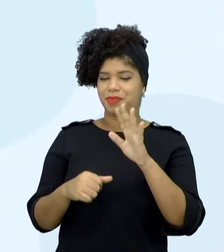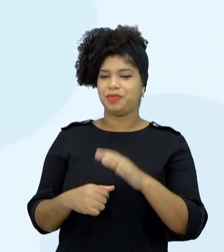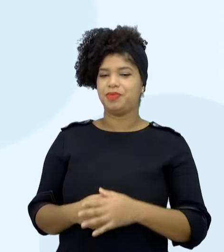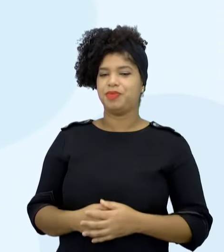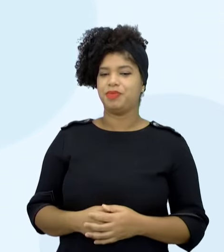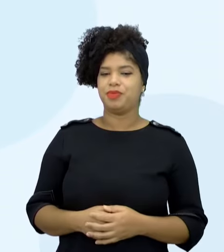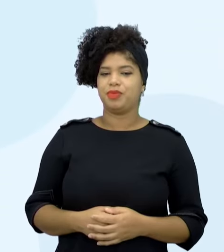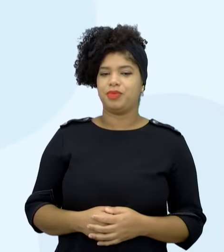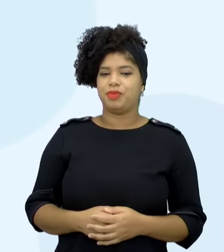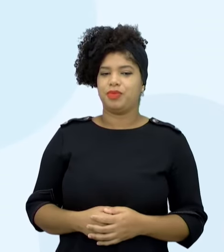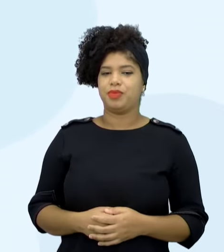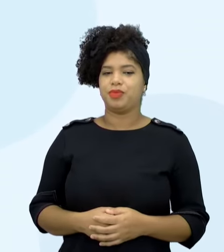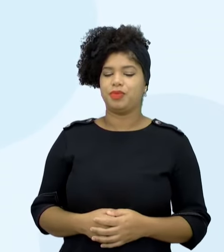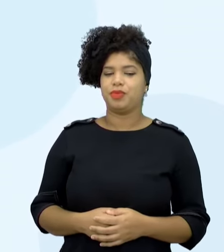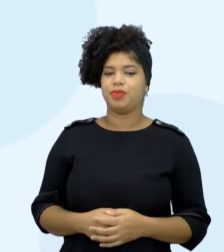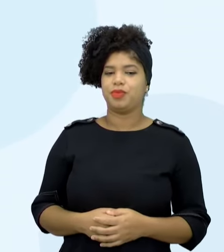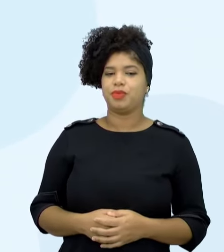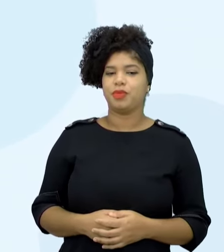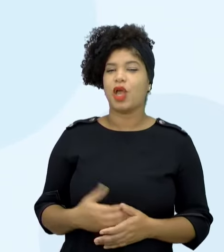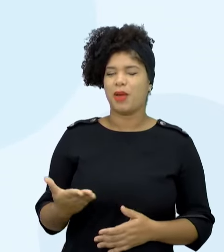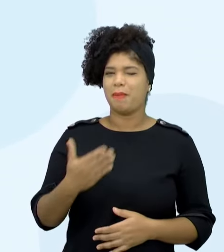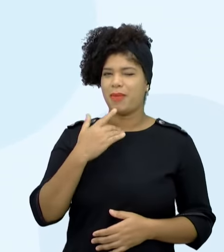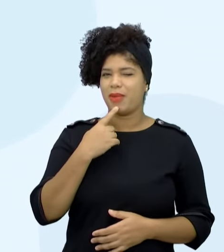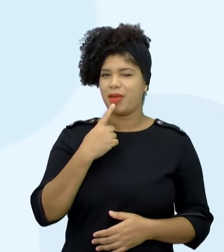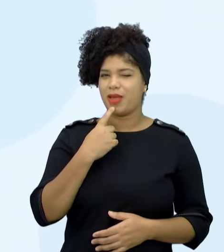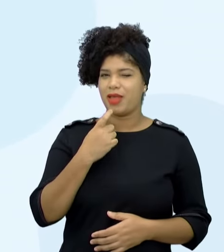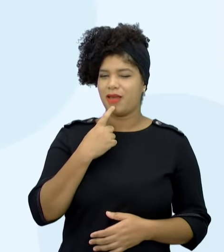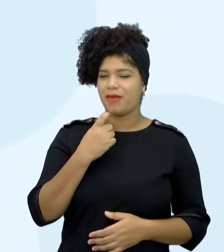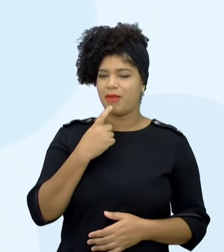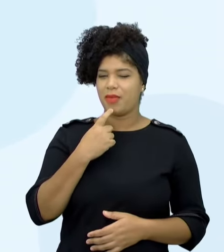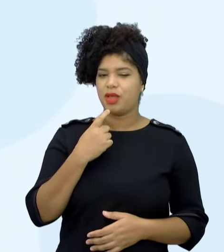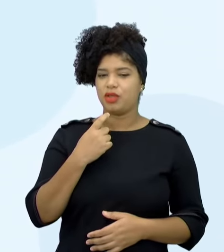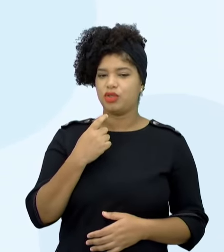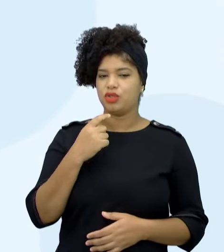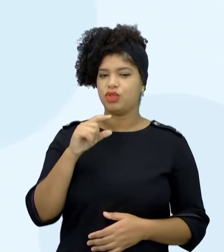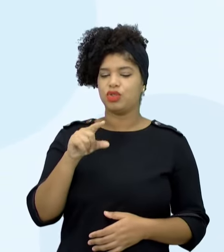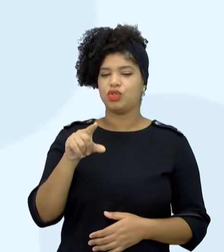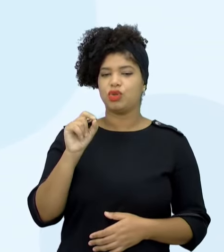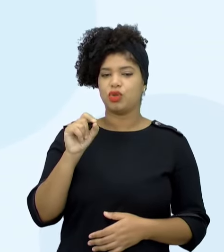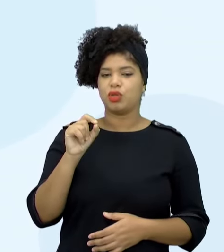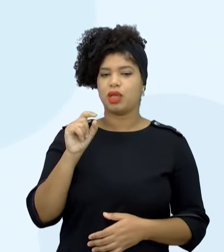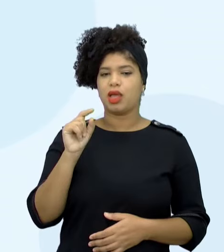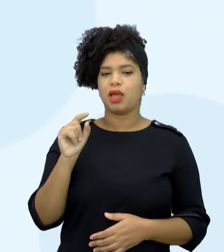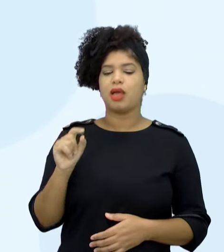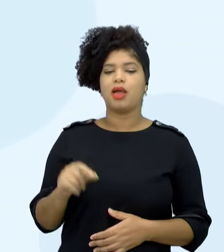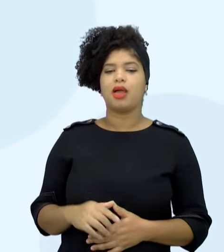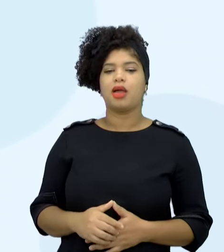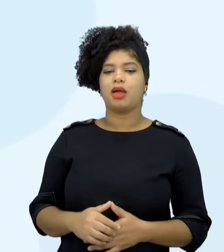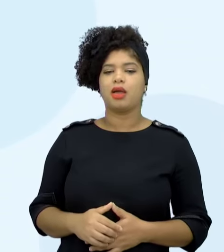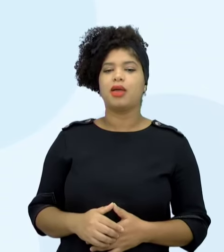destacar um pouquinho melhor. Eu vou usar esse vermelho aqui. Ó. Você tem aqui um pacote energético.